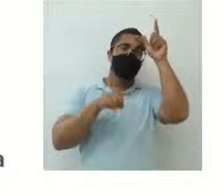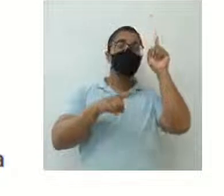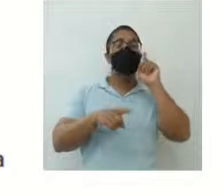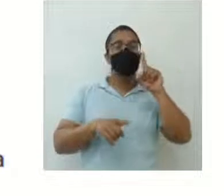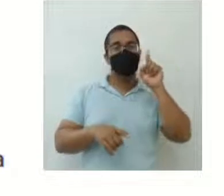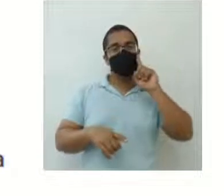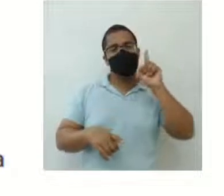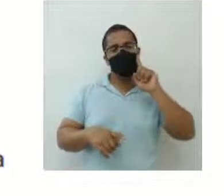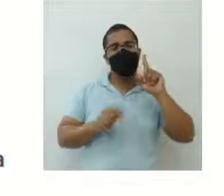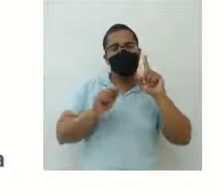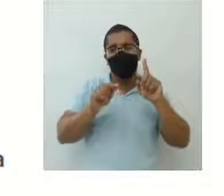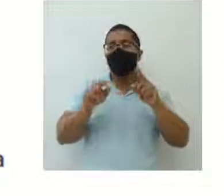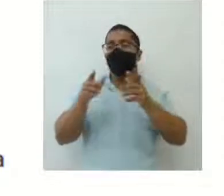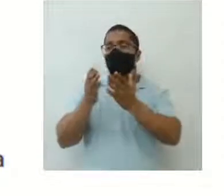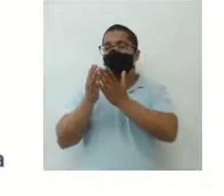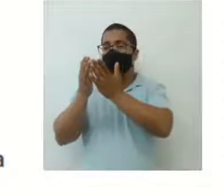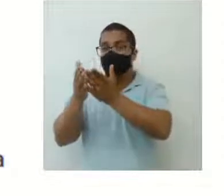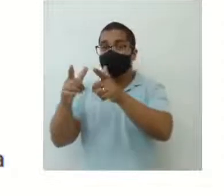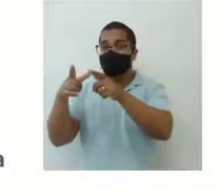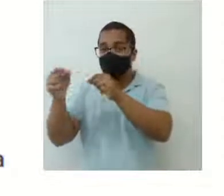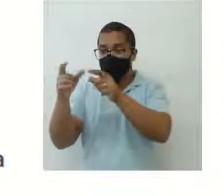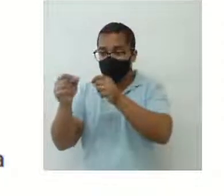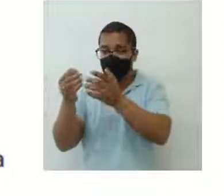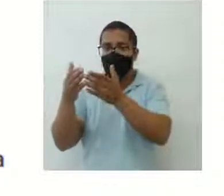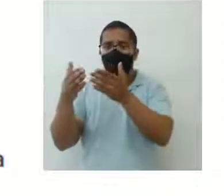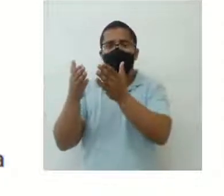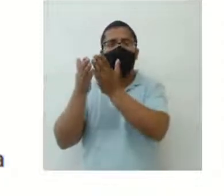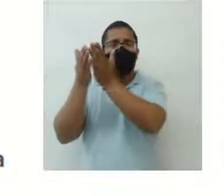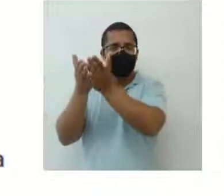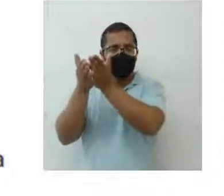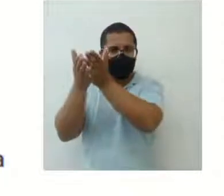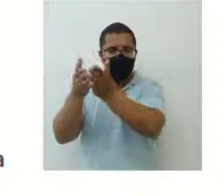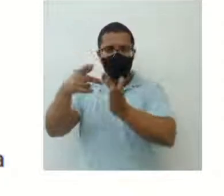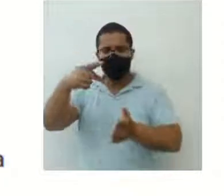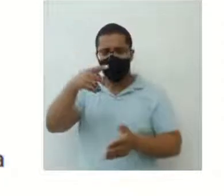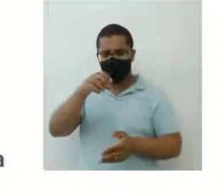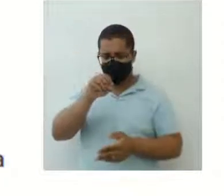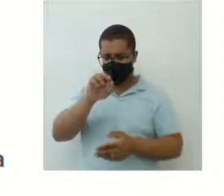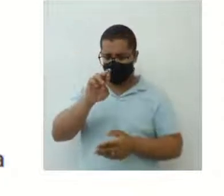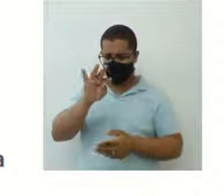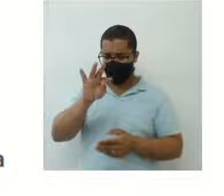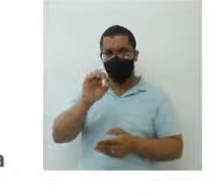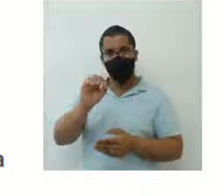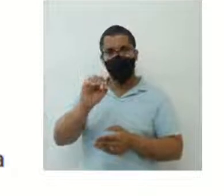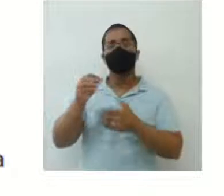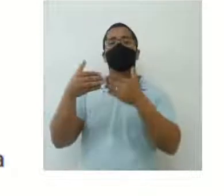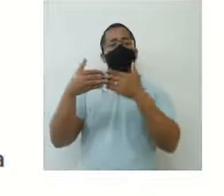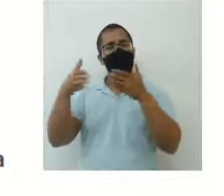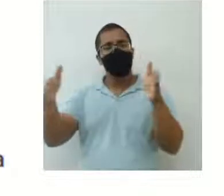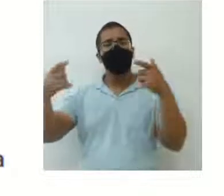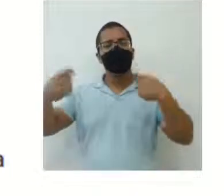exigiram a abertura dos portos japoneses. Então, o Japão, em resposta,